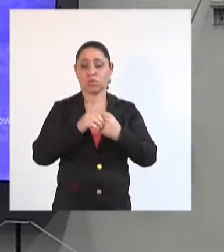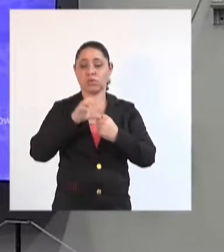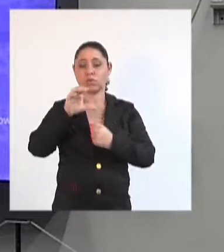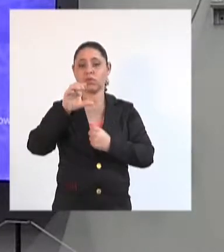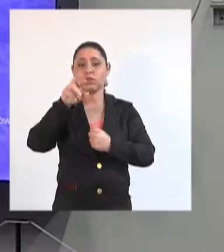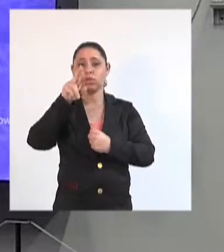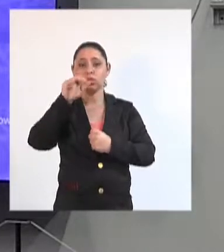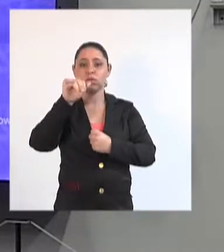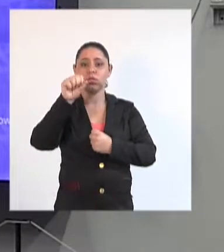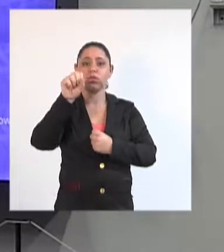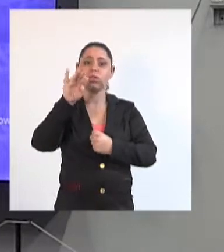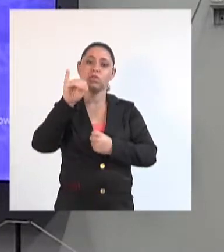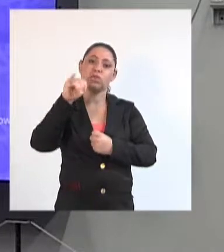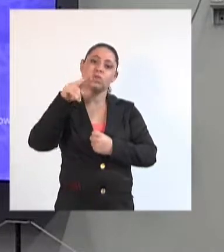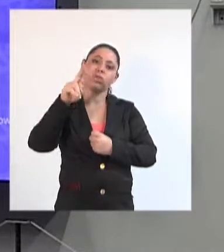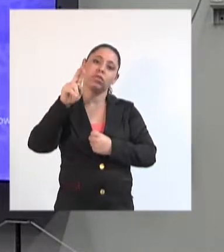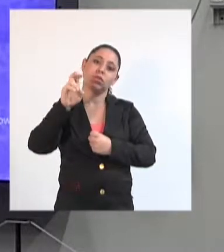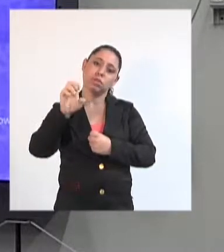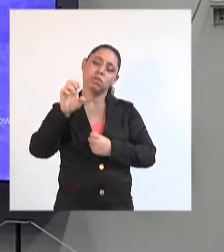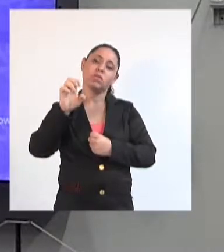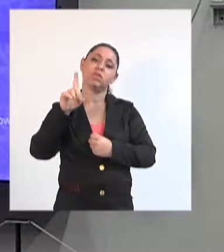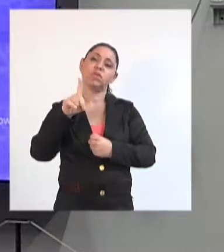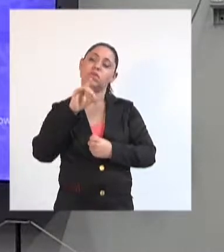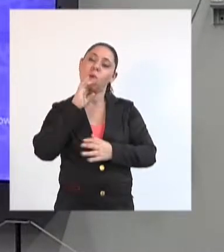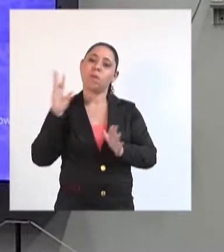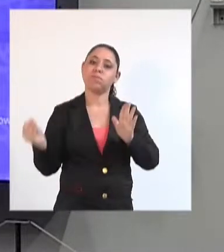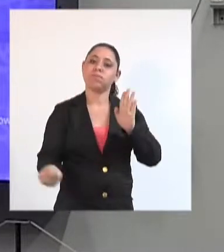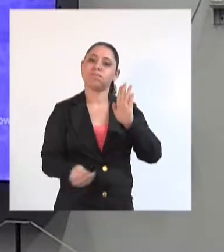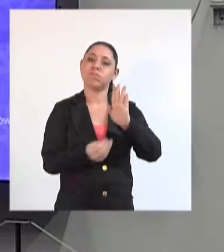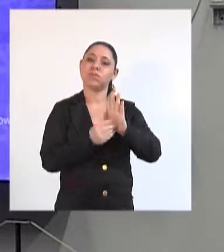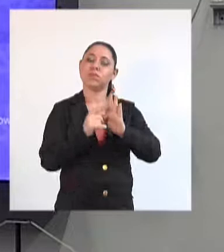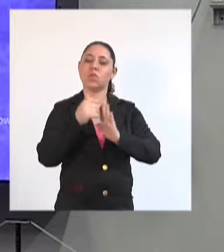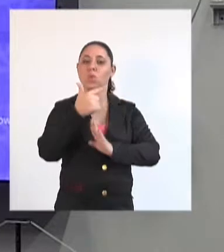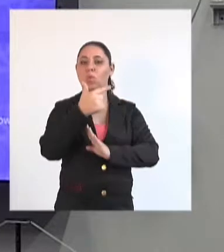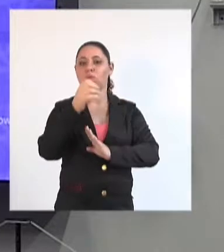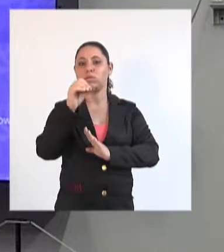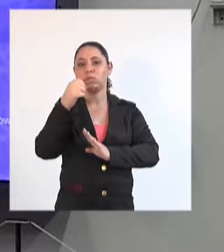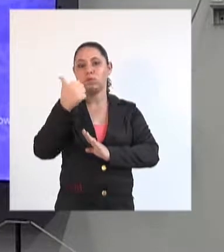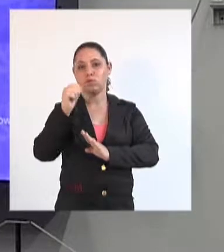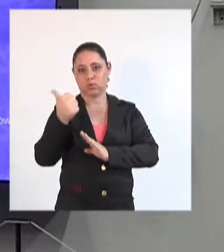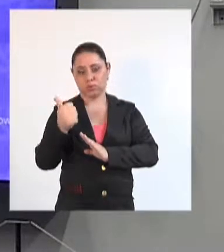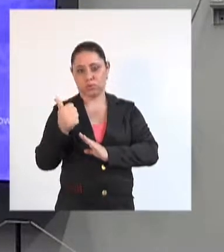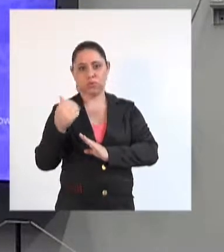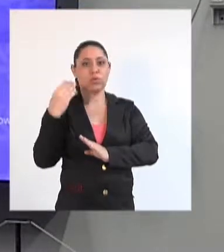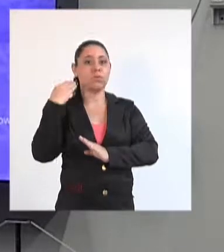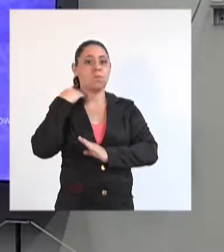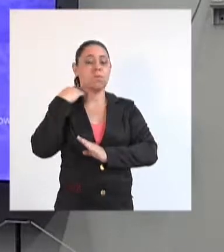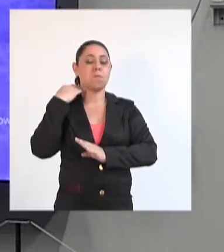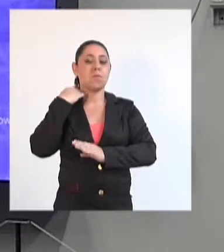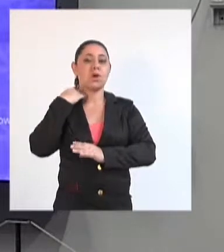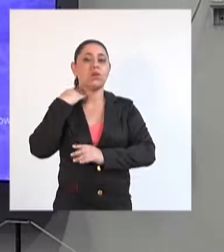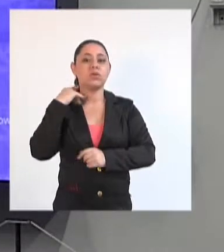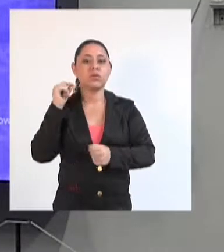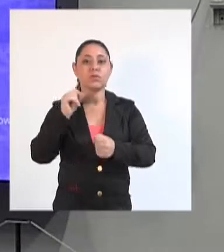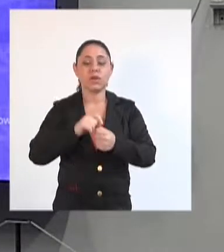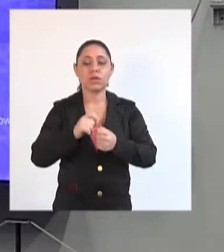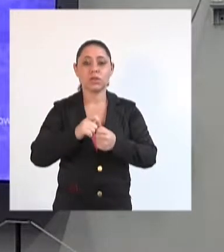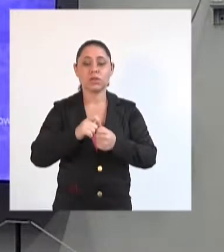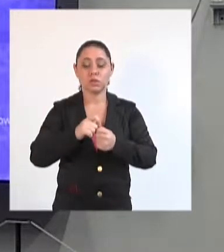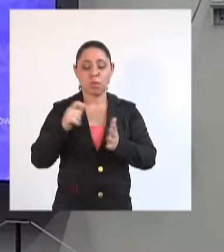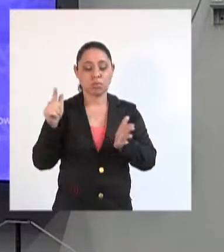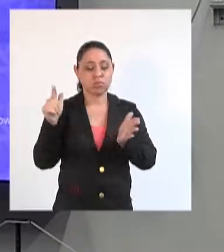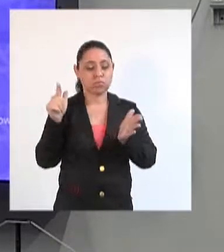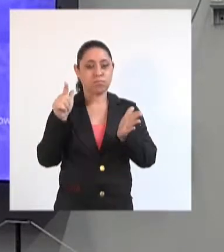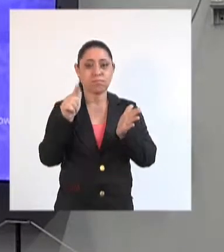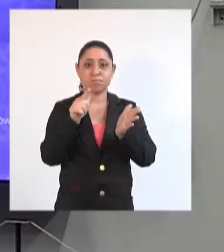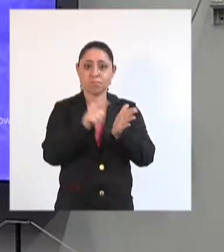trouxe, e eu só gostaria de acrescentar que, em 2011, o Banco Central fez circular esse